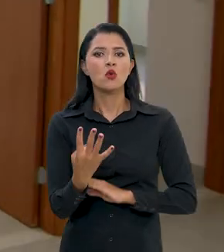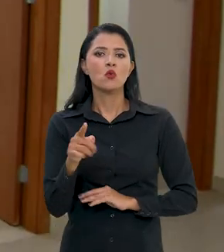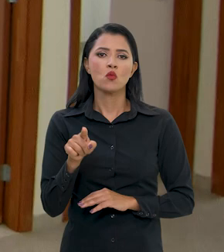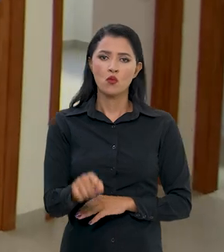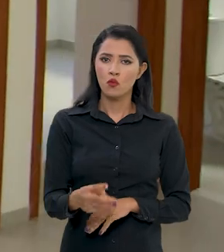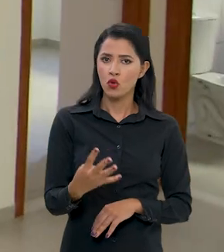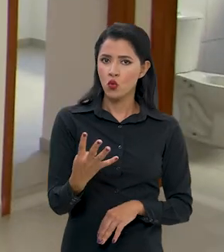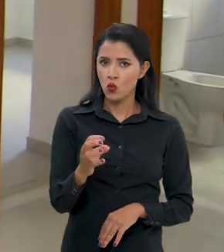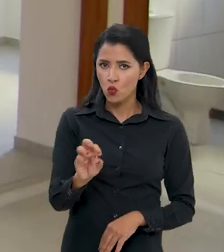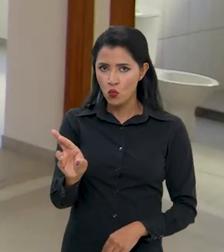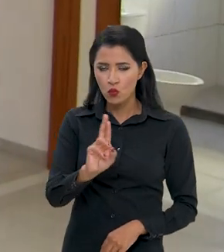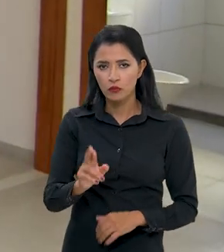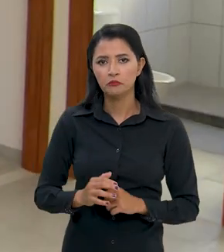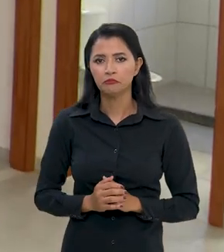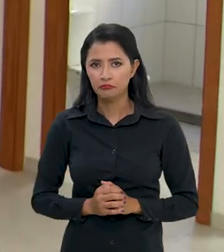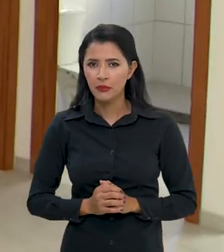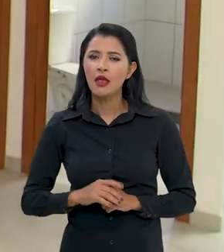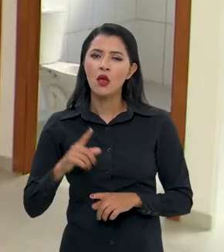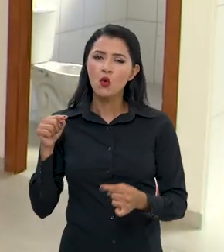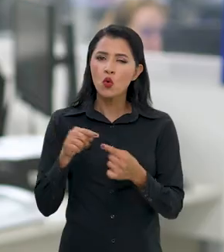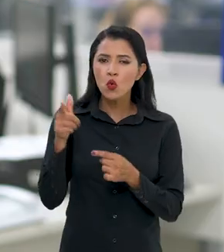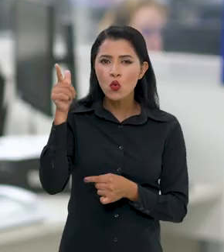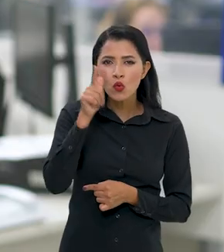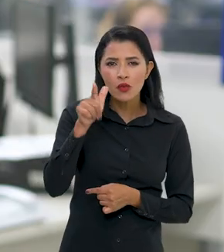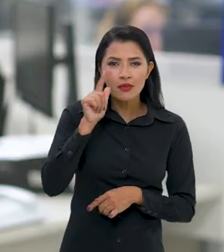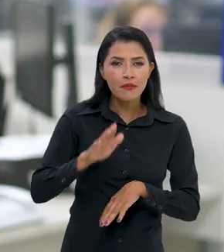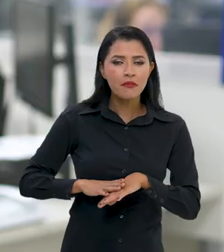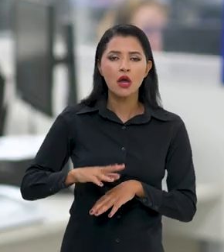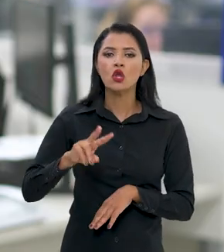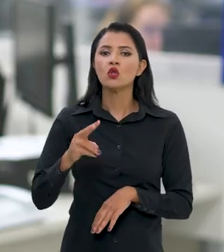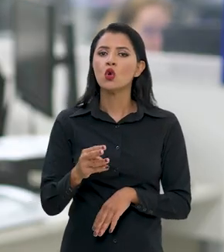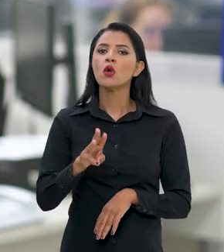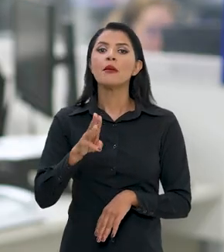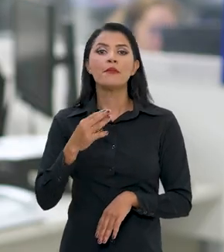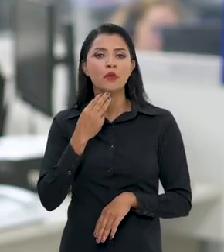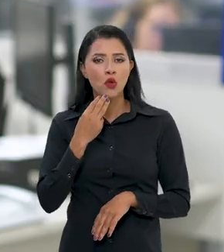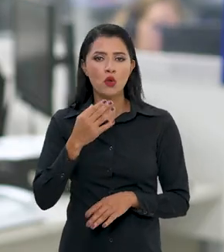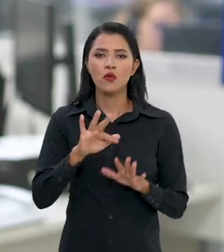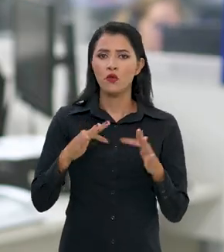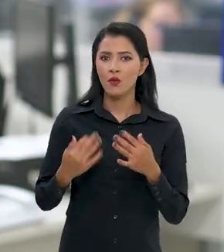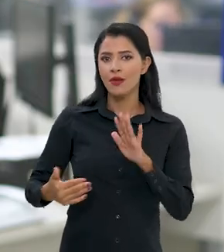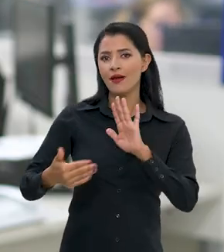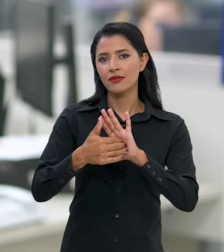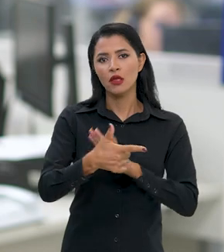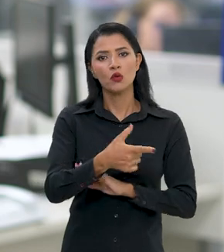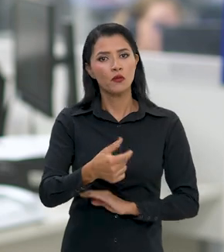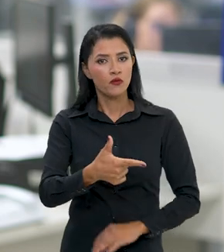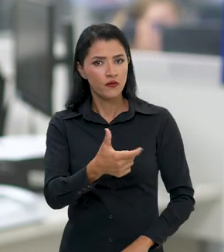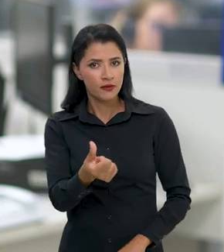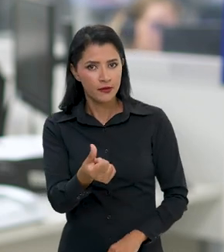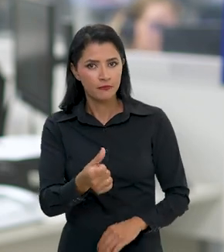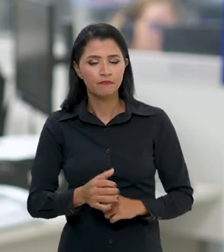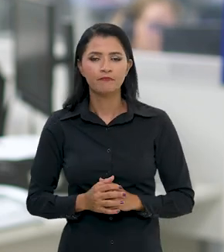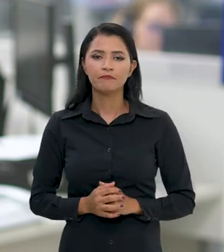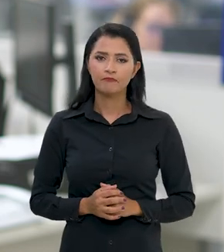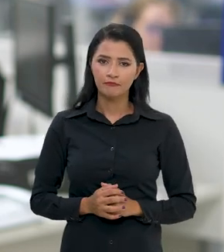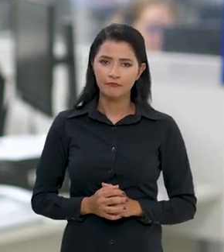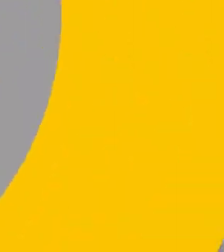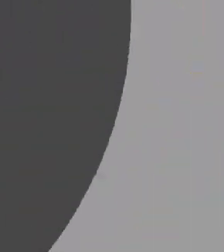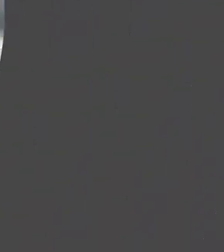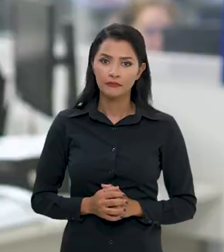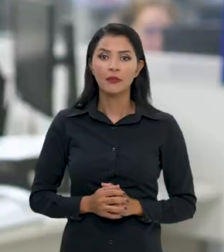que vai até R$ 4.400. A meta é alcançar mais de 2 milhões de famílias até